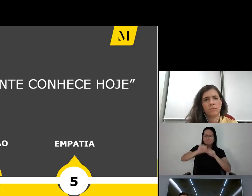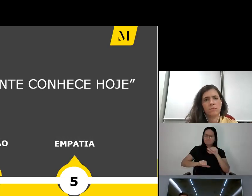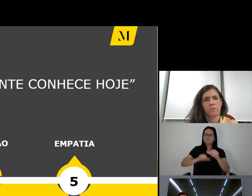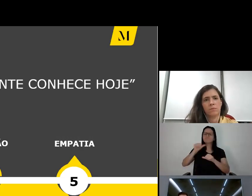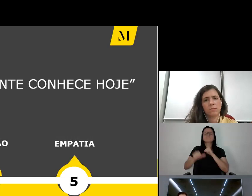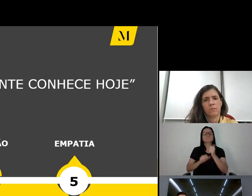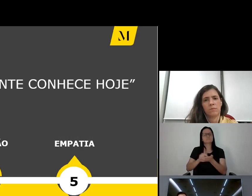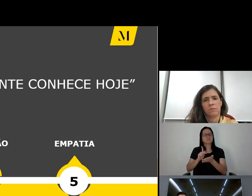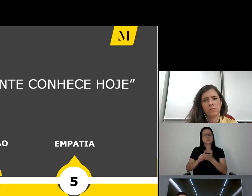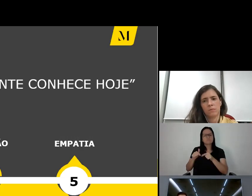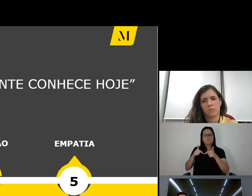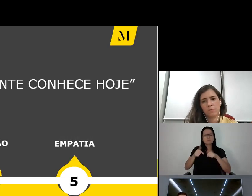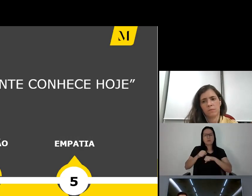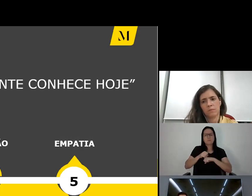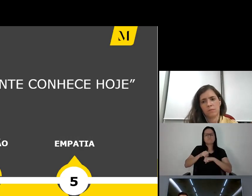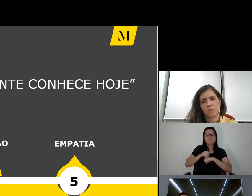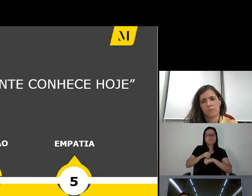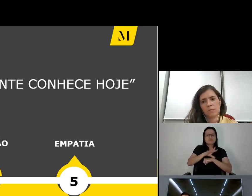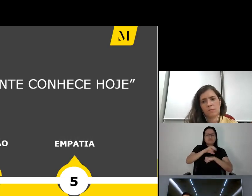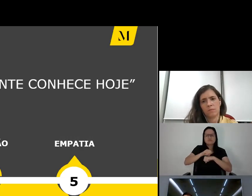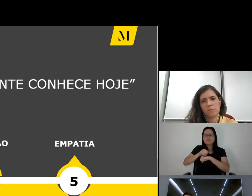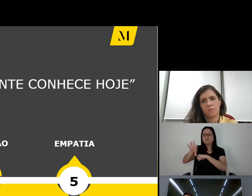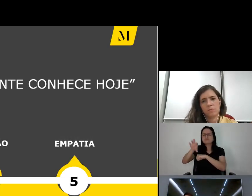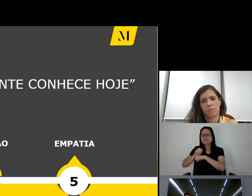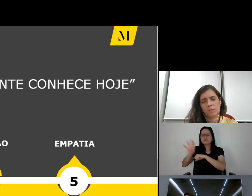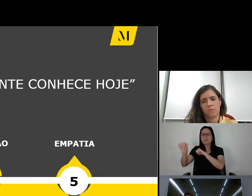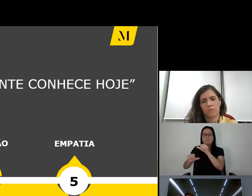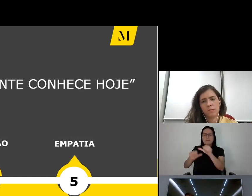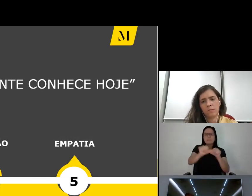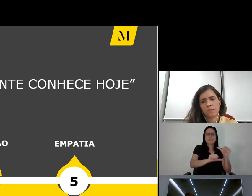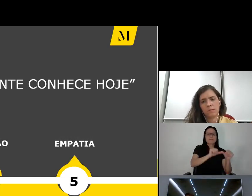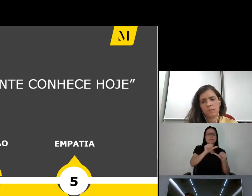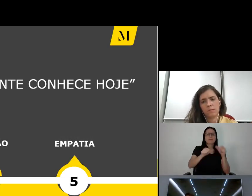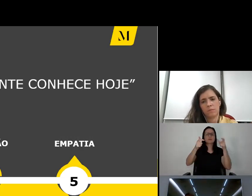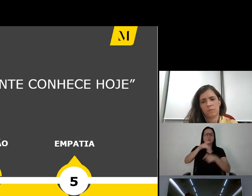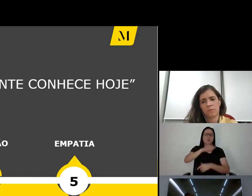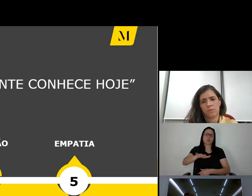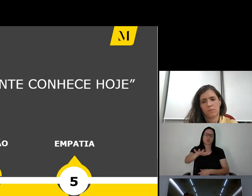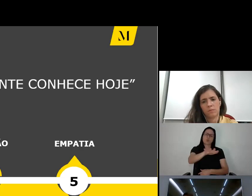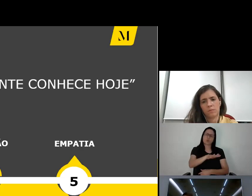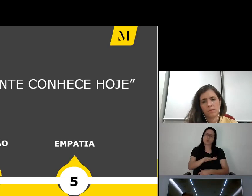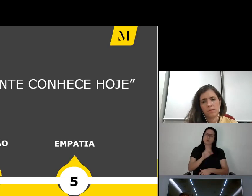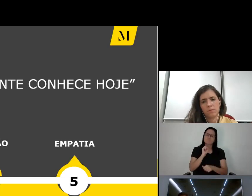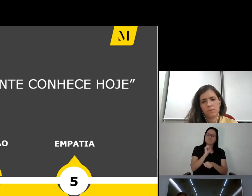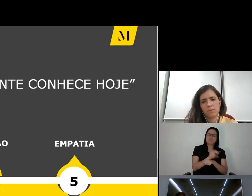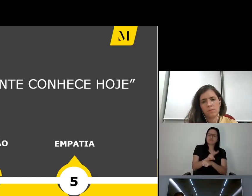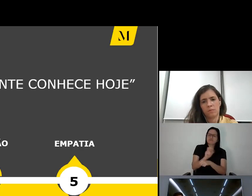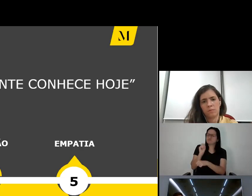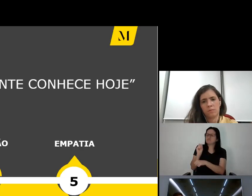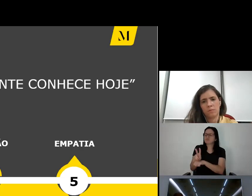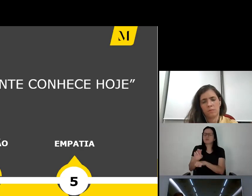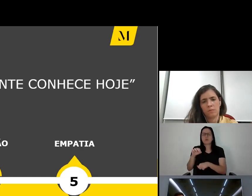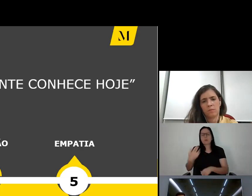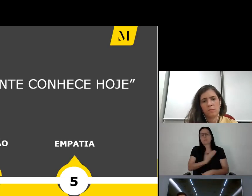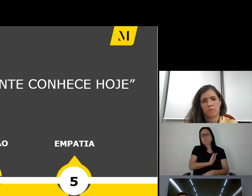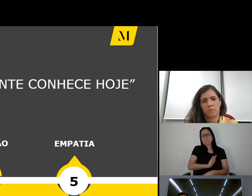que fomentam tudo isso que a gente está conversando e que busquem isso nos ambientes que vocês forem inseridos, seja no órgão público, seja no